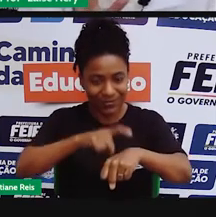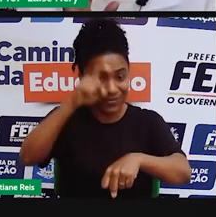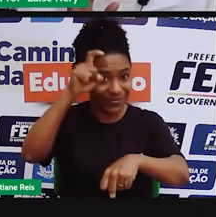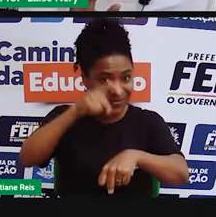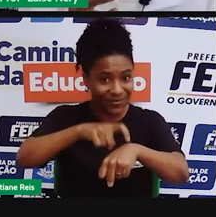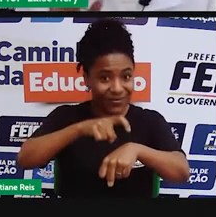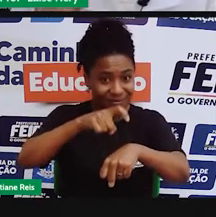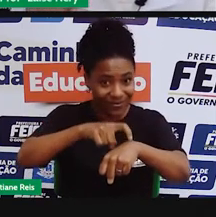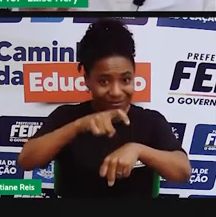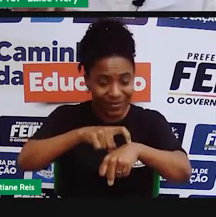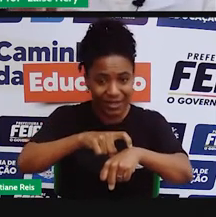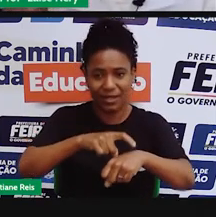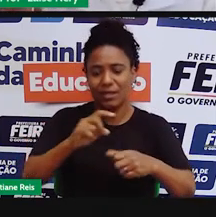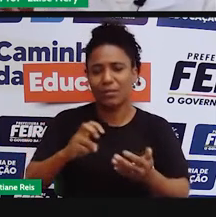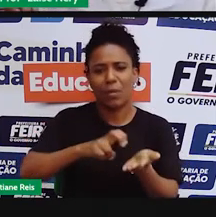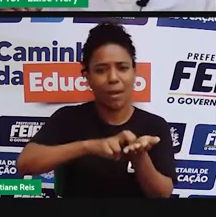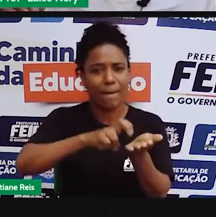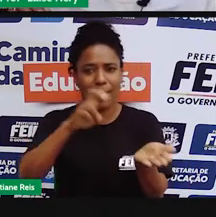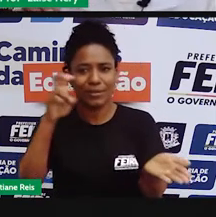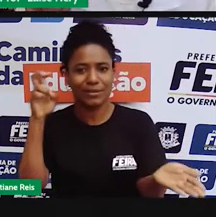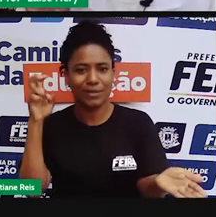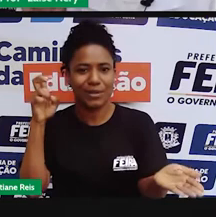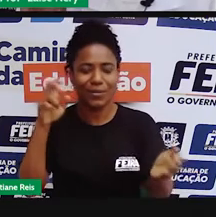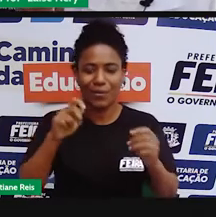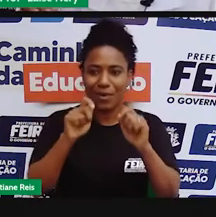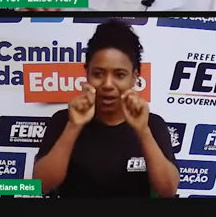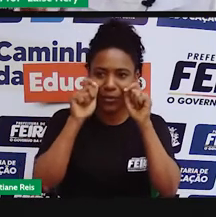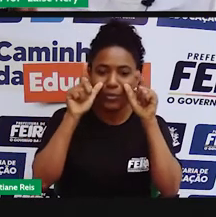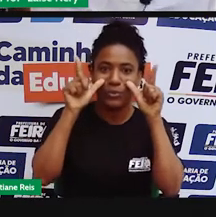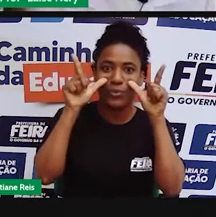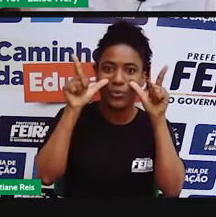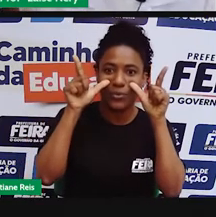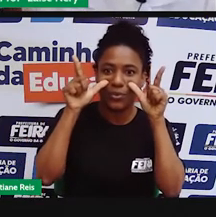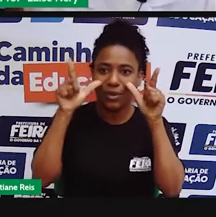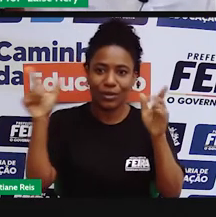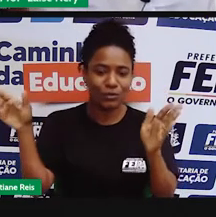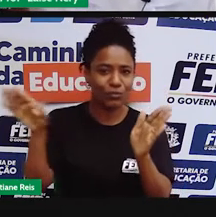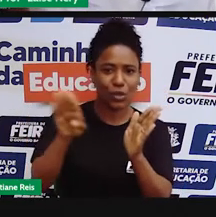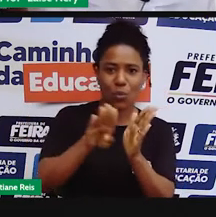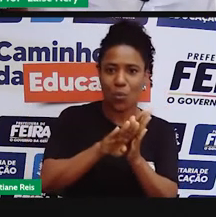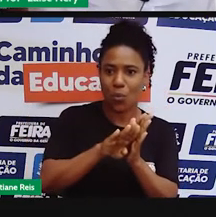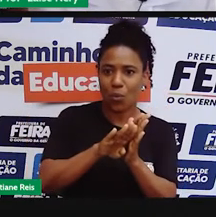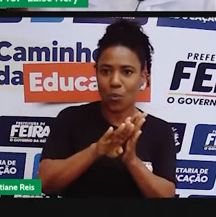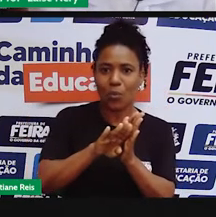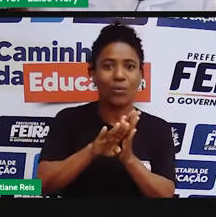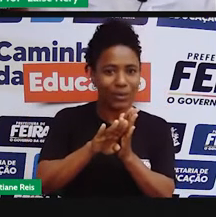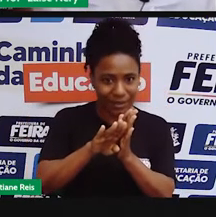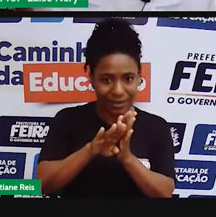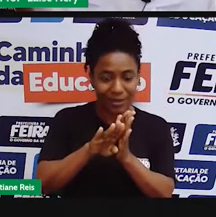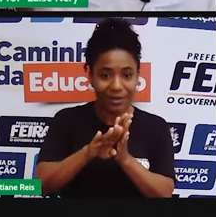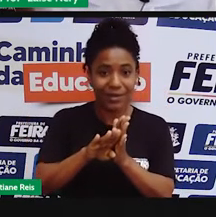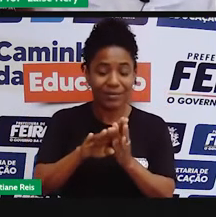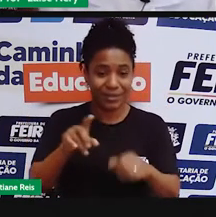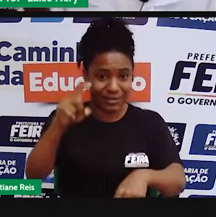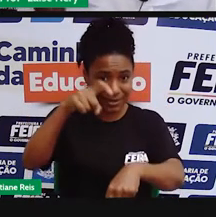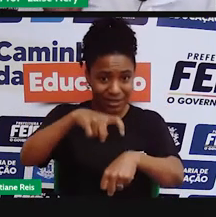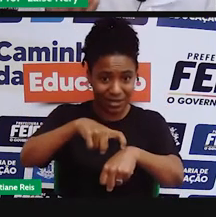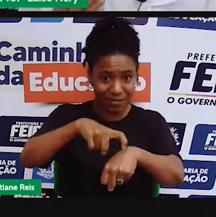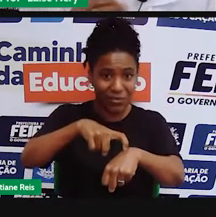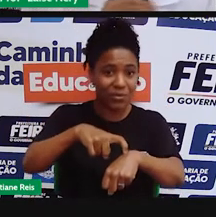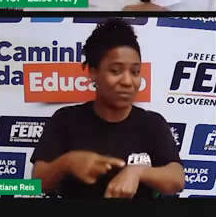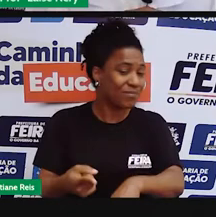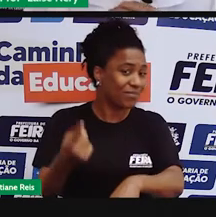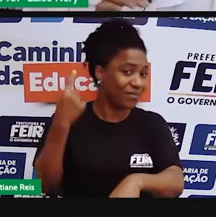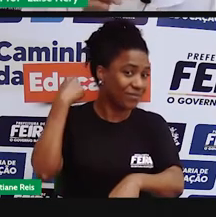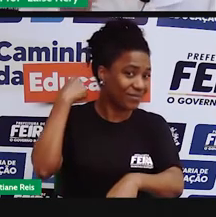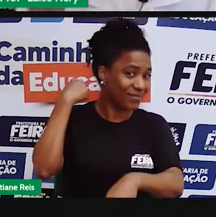ali, amanheceu, acordou, chegou, nos dão a ideia de algo que já aconteceu, não é isso? No passado.